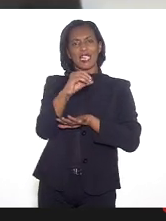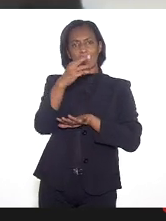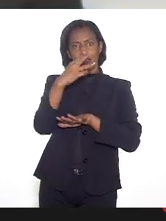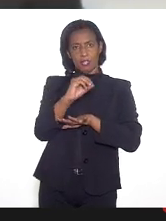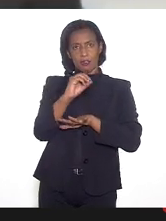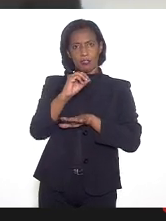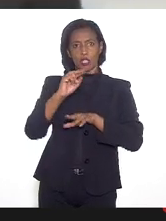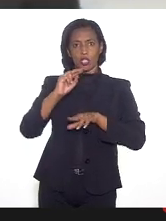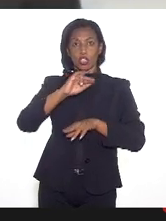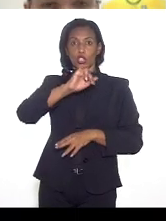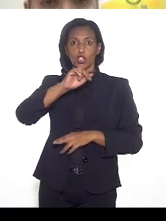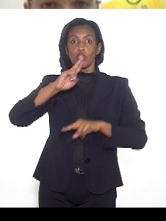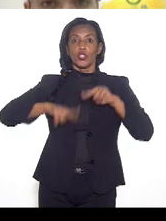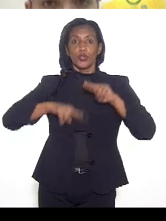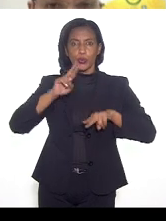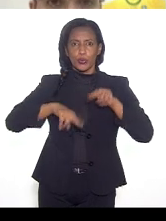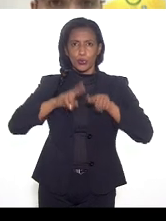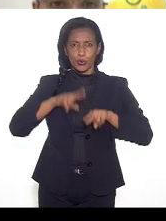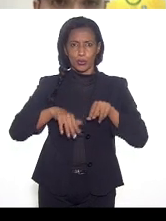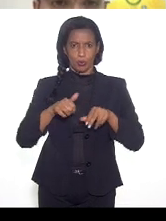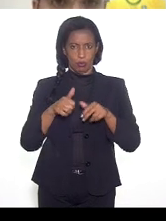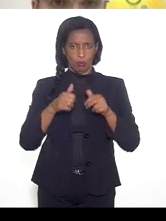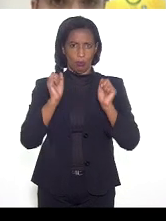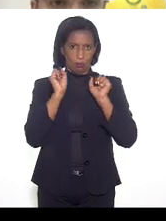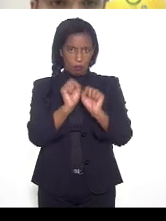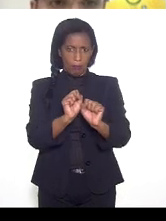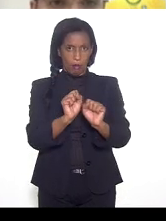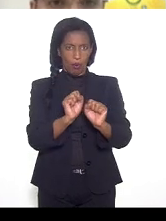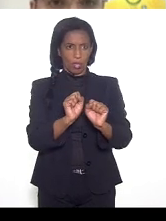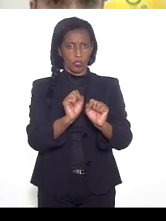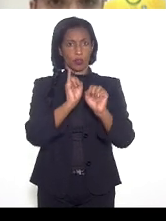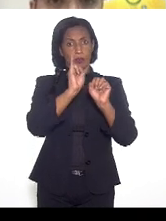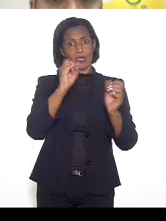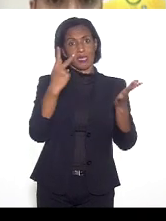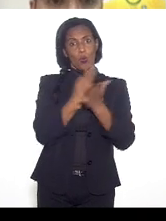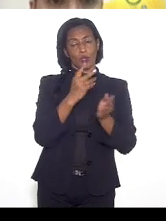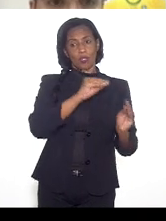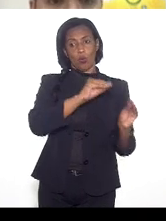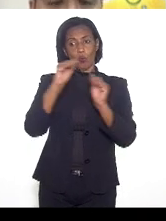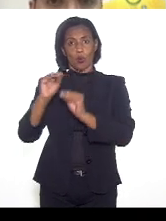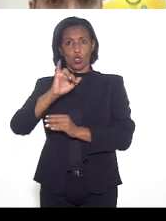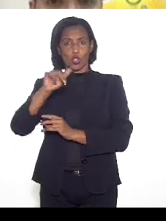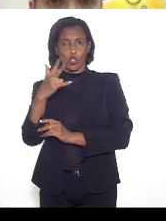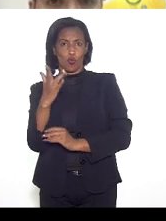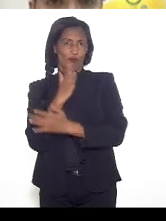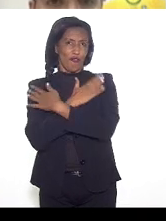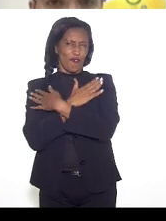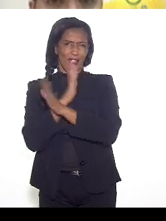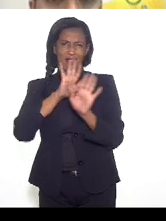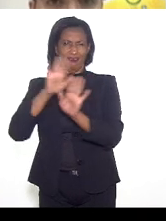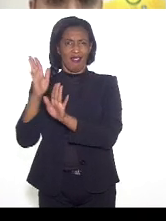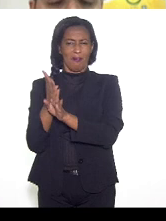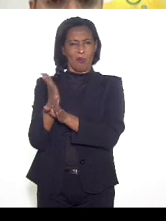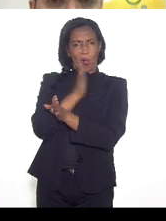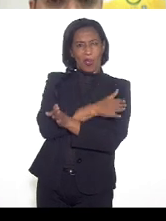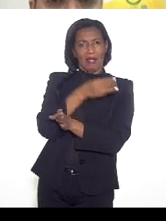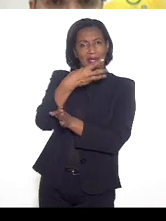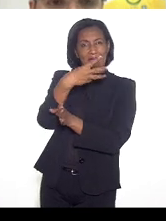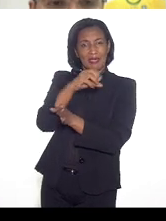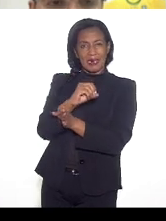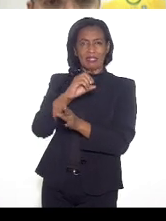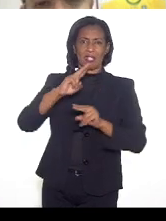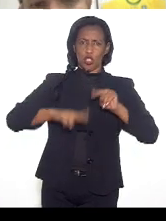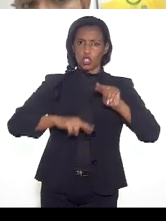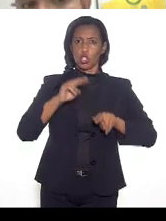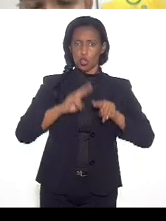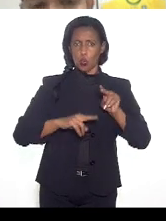Tá? Porque, salvo o melhor juízo, não poderemos fazer se estivermos em recesso. Então, perfeito. Vamos trabalhar com a perspectiva do dia 30. Dia 30 de